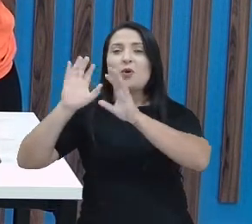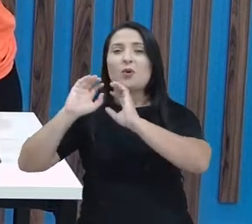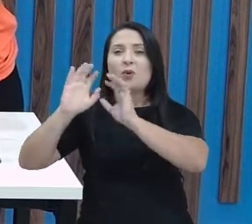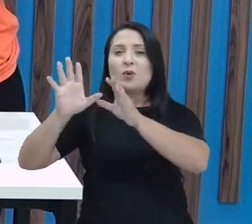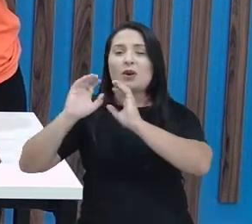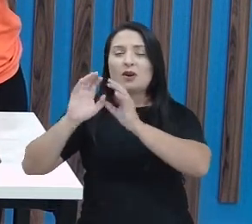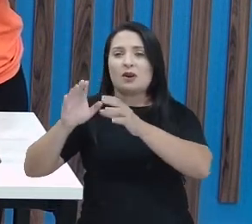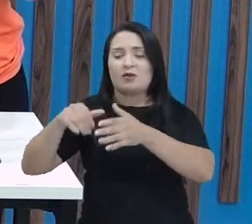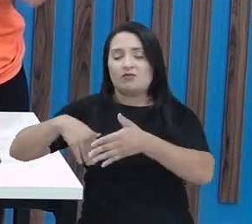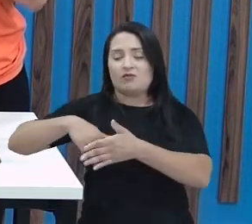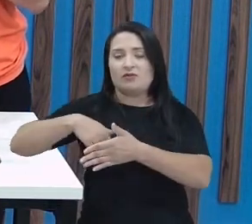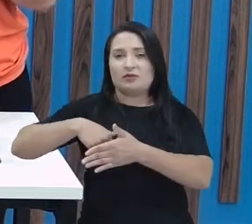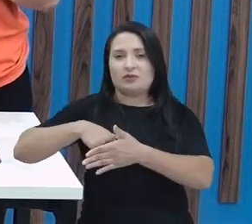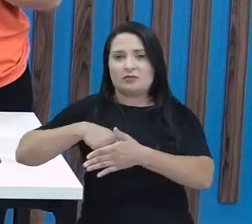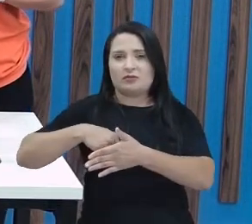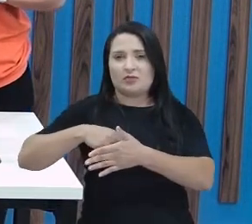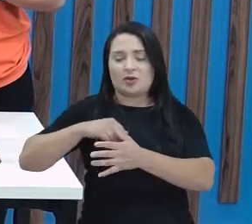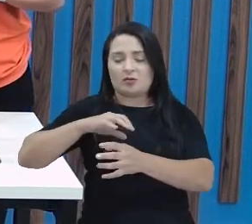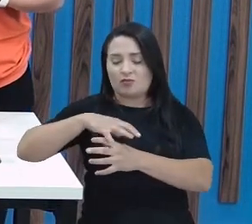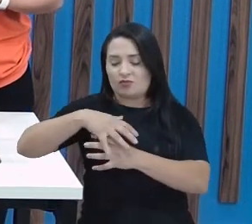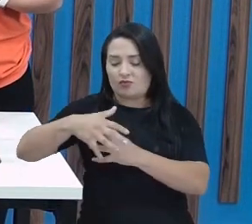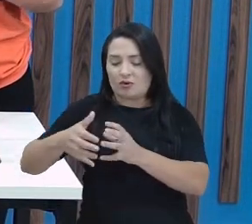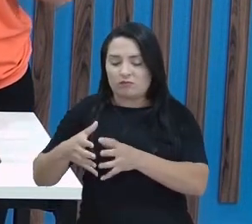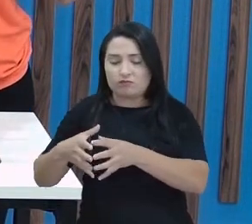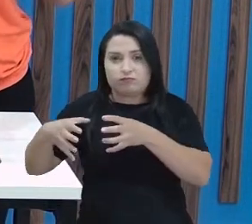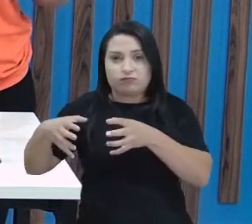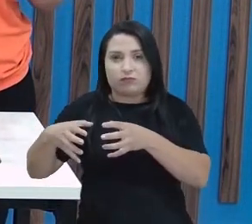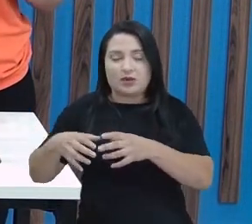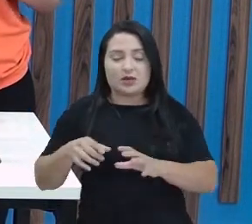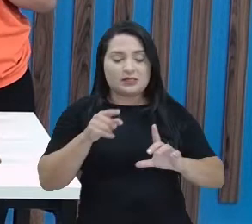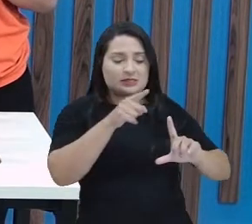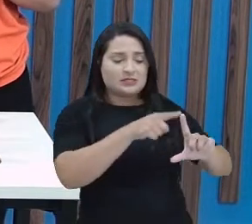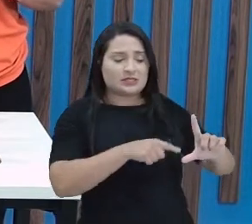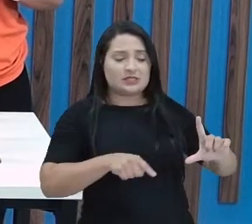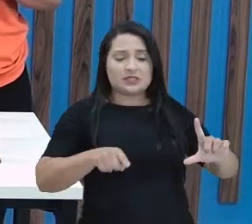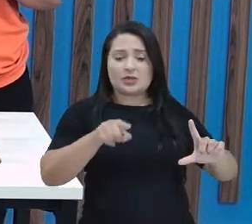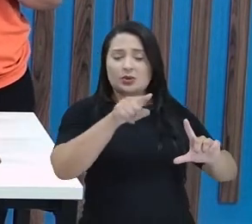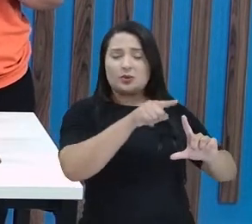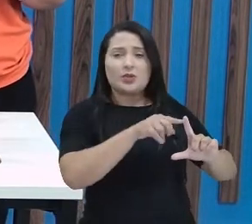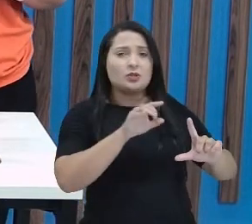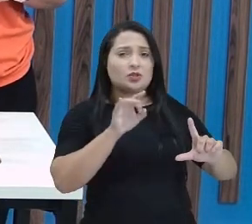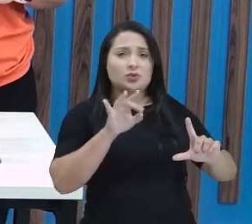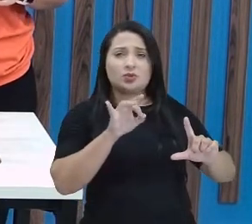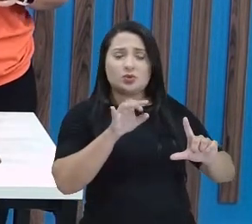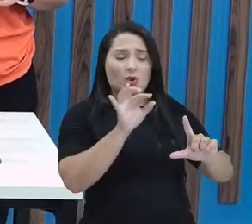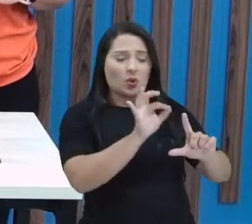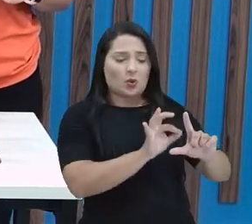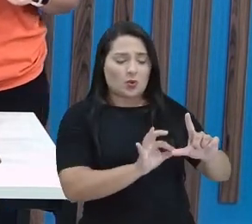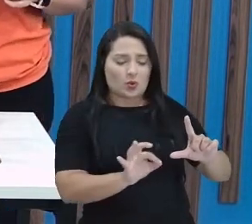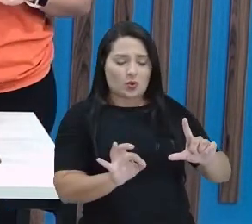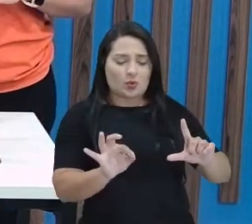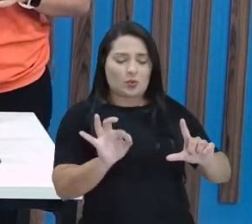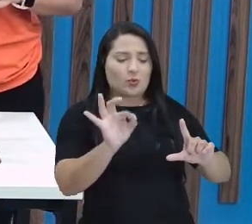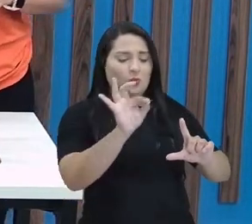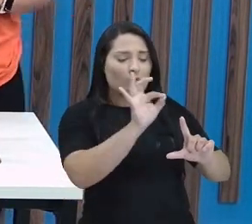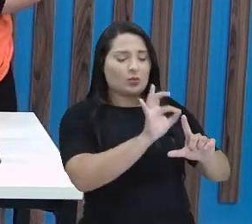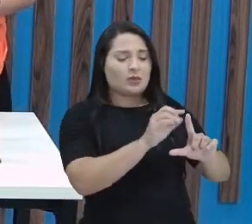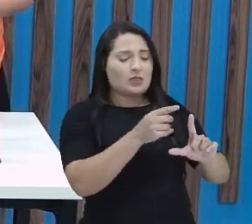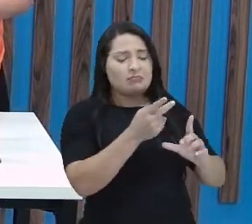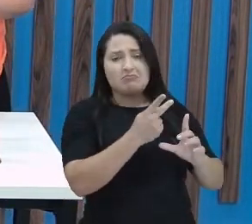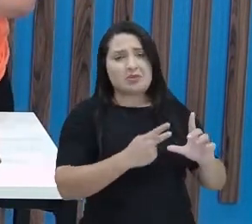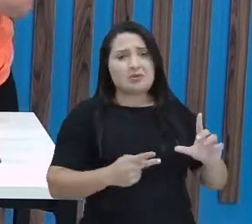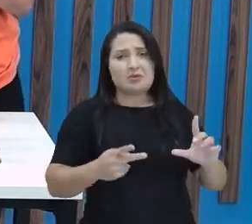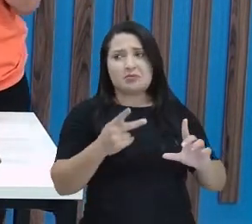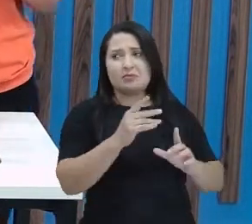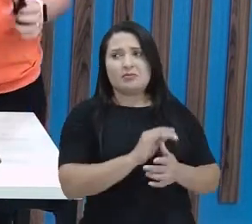futebol. Ela é toda preenchida porque ela tem volume. O círculo é apenas o contorno de um